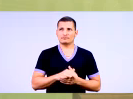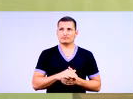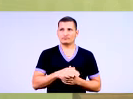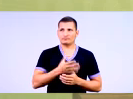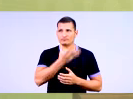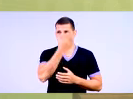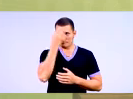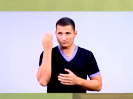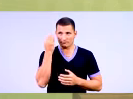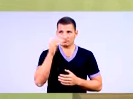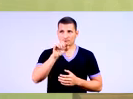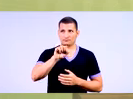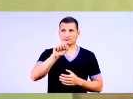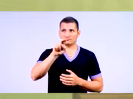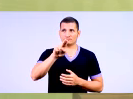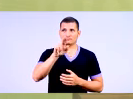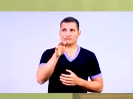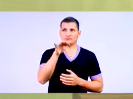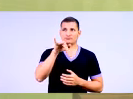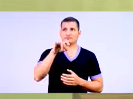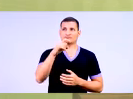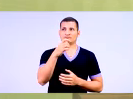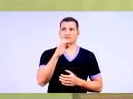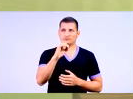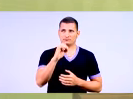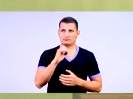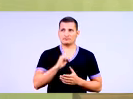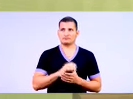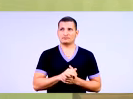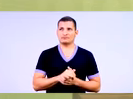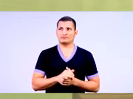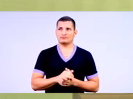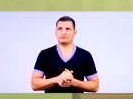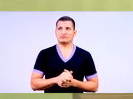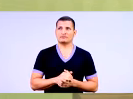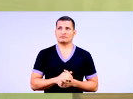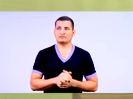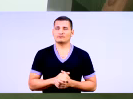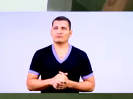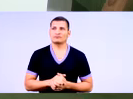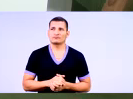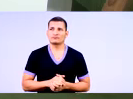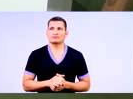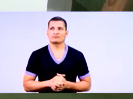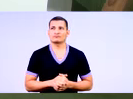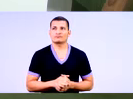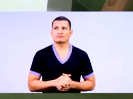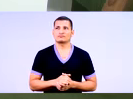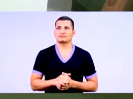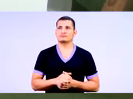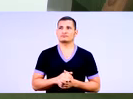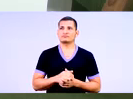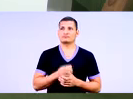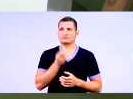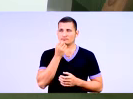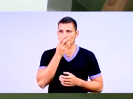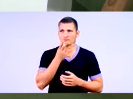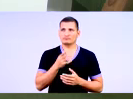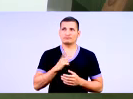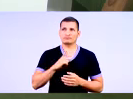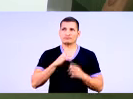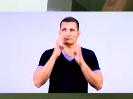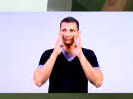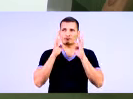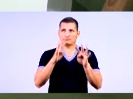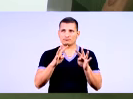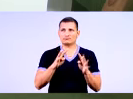o sufixo. Mas eu acabei de responder que não, ainda vem o sufixo. Não é isso, Elisângela? Isso mesmo, mas isso é bom, que eles estão atentos